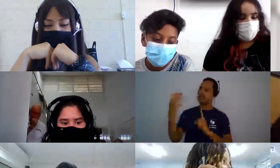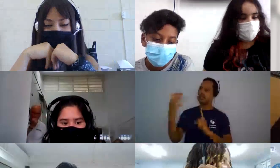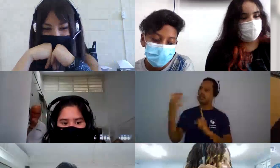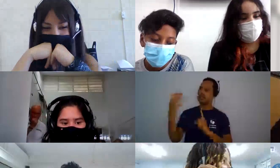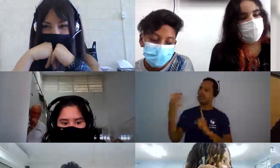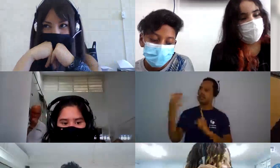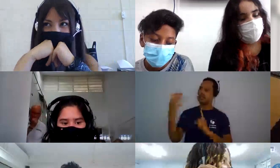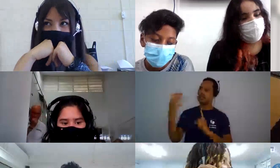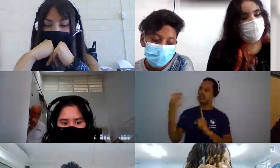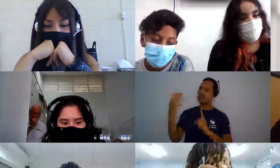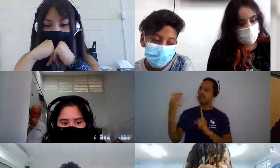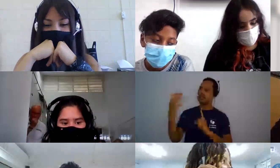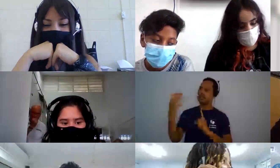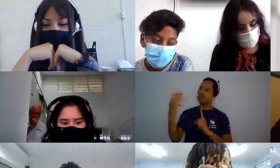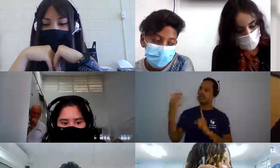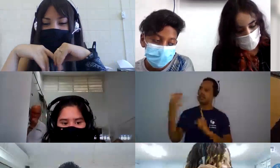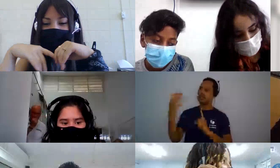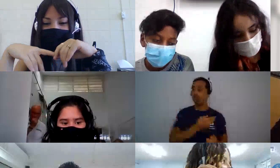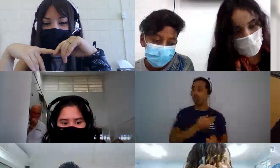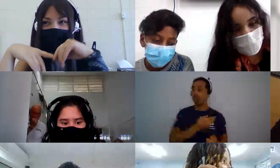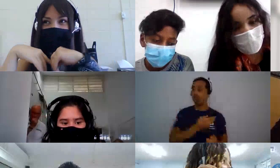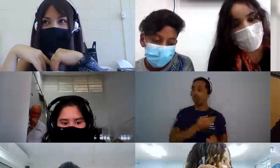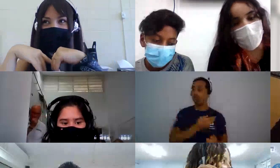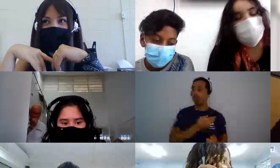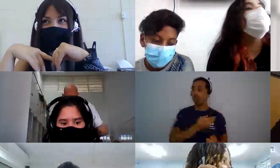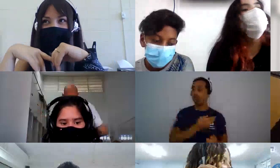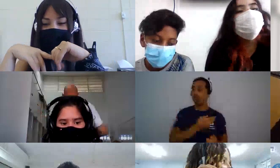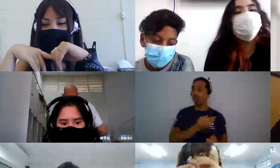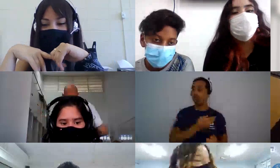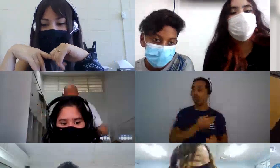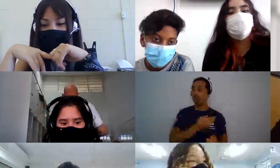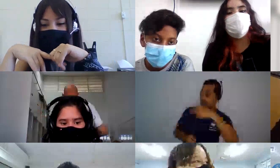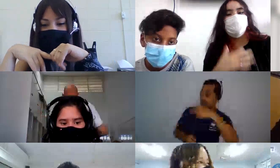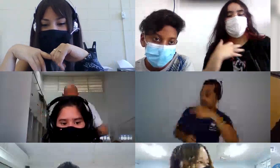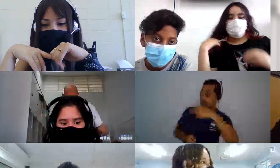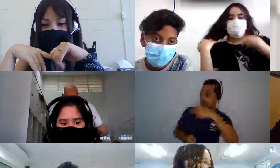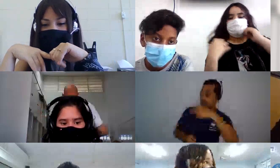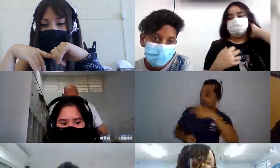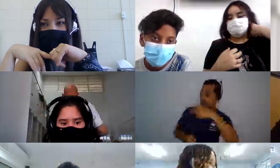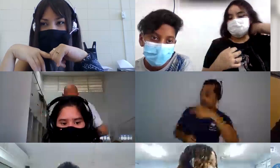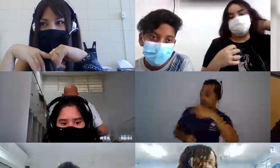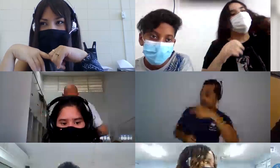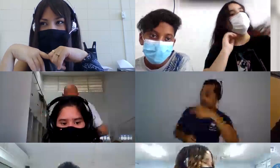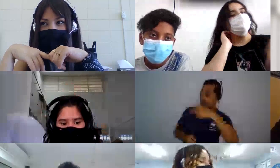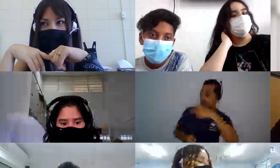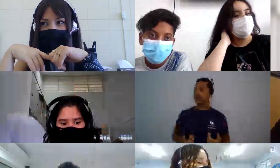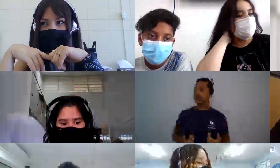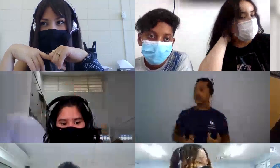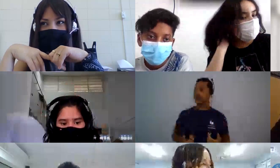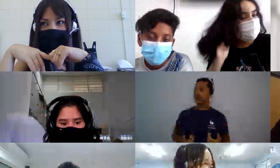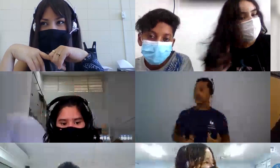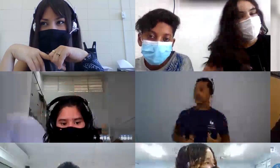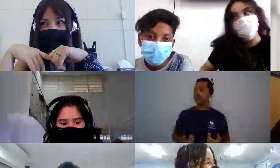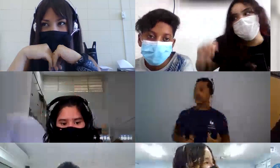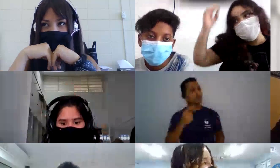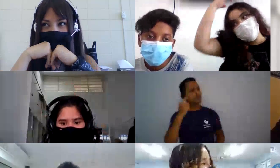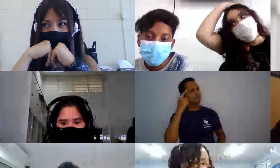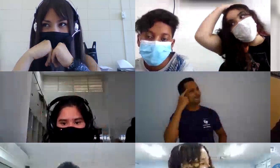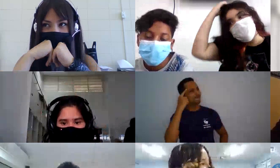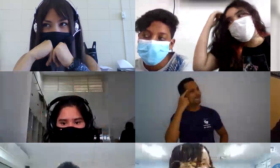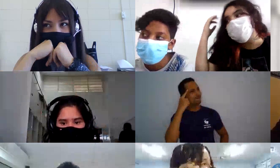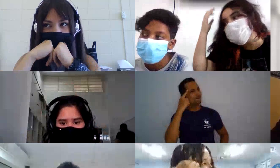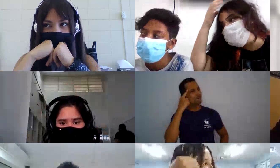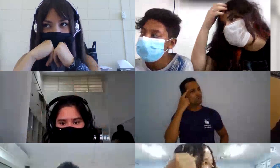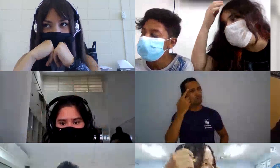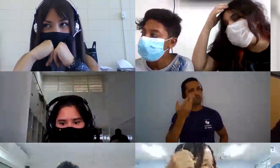converso com os meus amigos, todos eles falam, vai lá, vai lá, vai lá, vai lá e transa. Né? Aí eu fiquei pensando, Bruno,